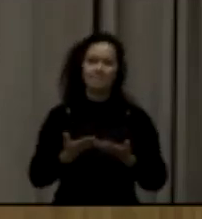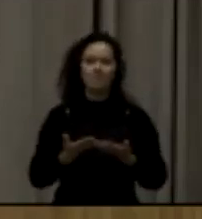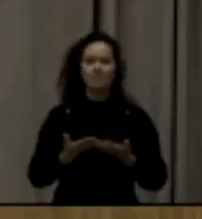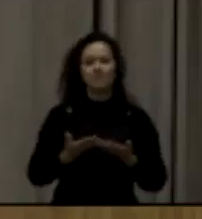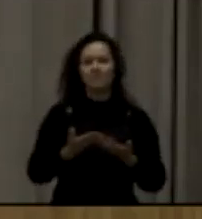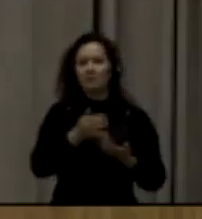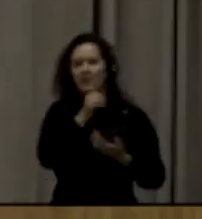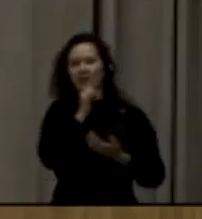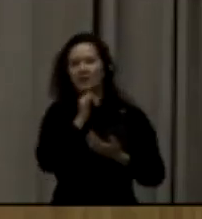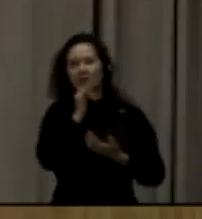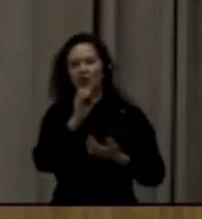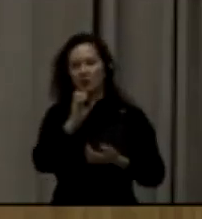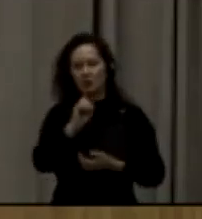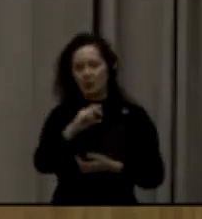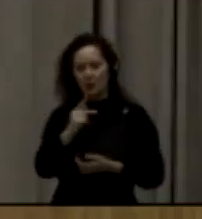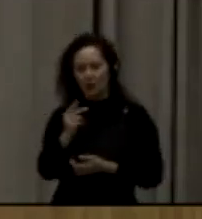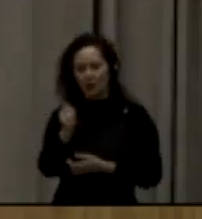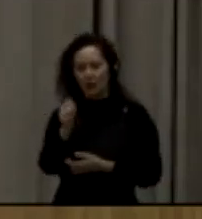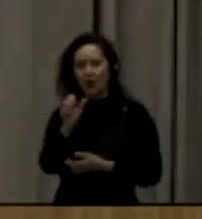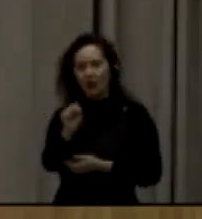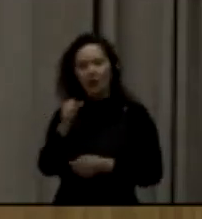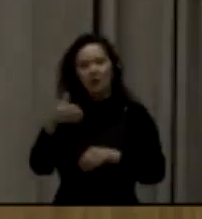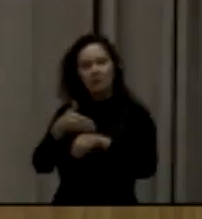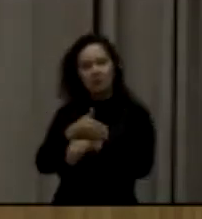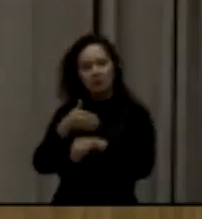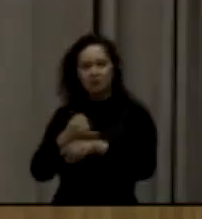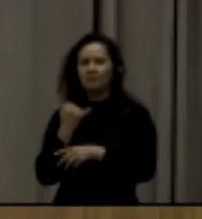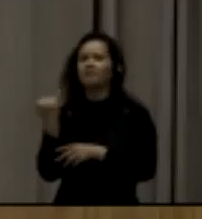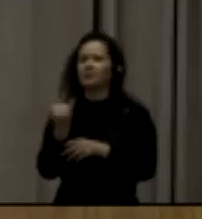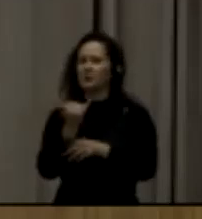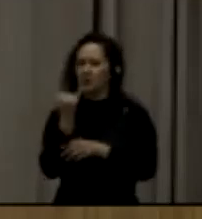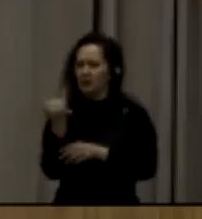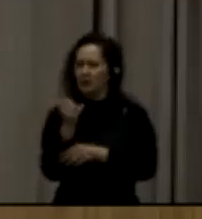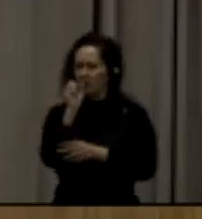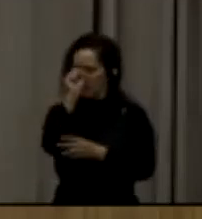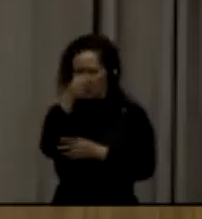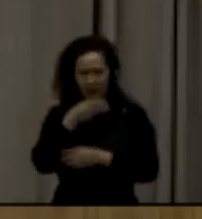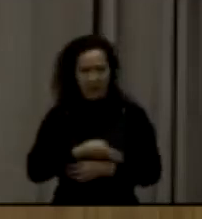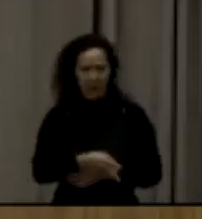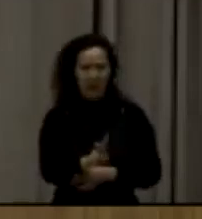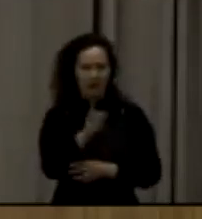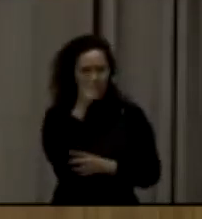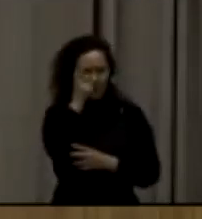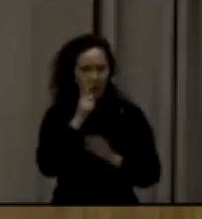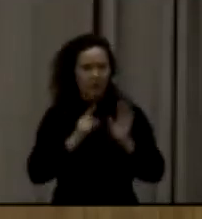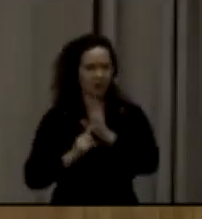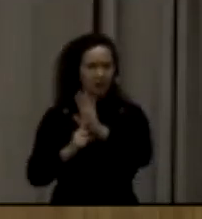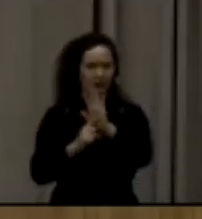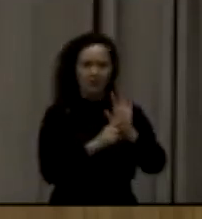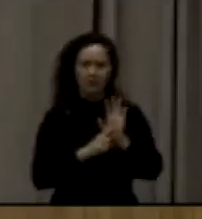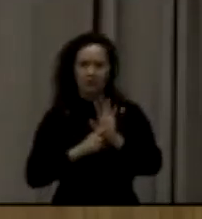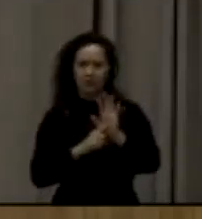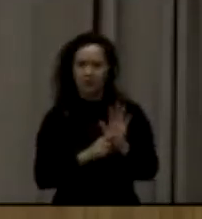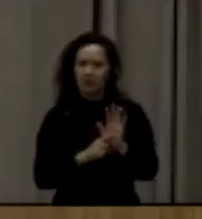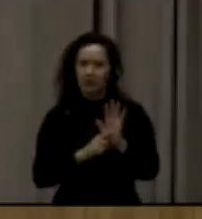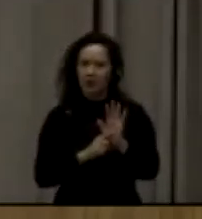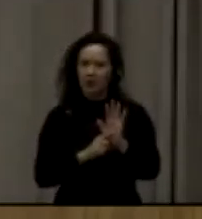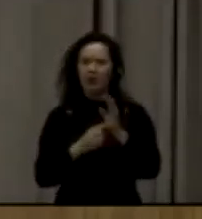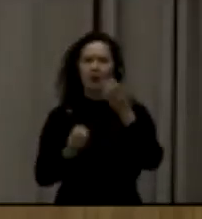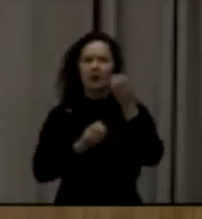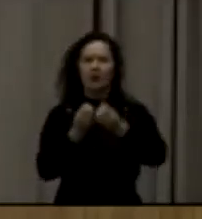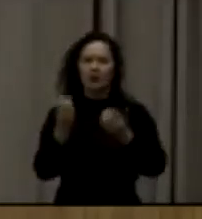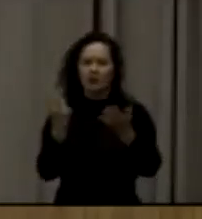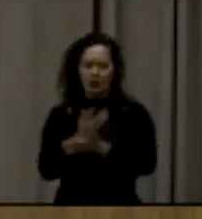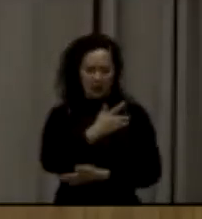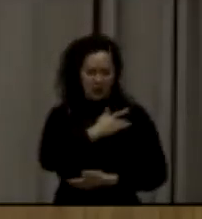o caso da OPAS, que inclusive teve uma participação importante de poder trazer uma reinterpretação da